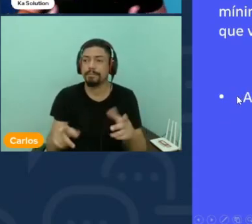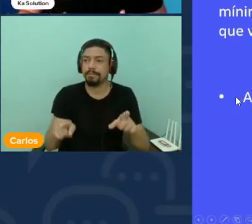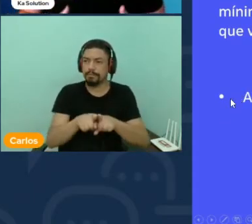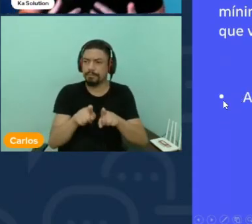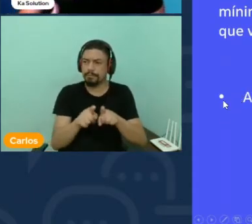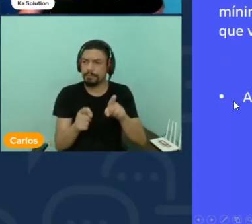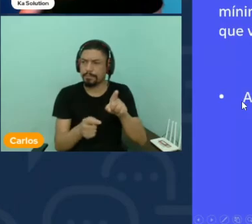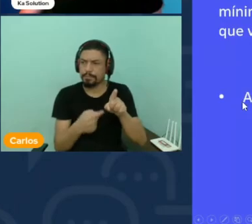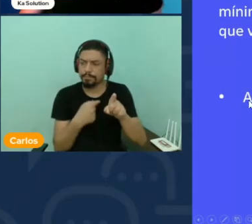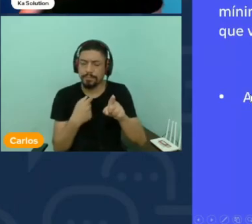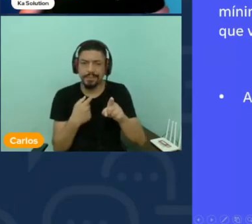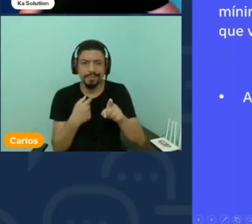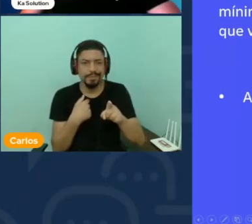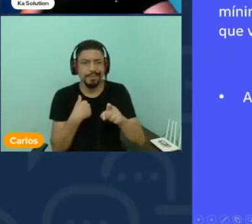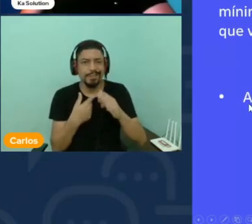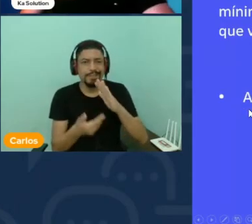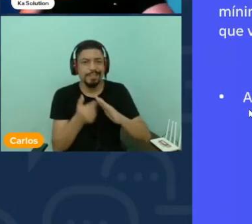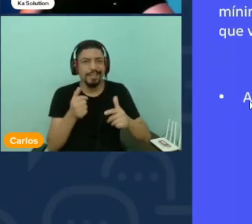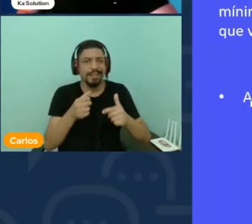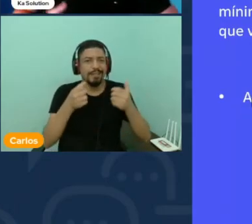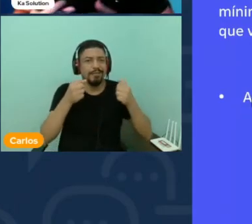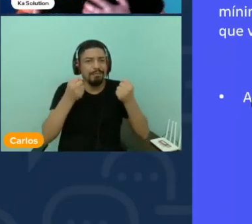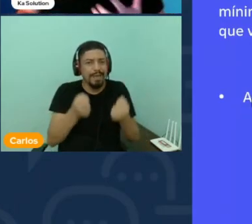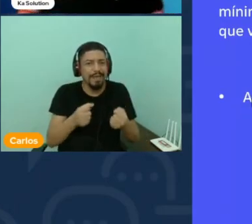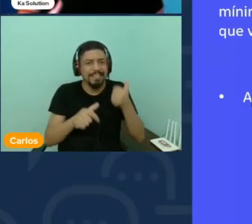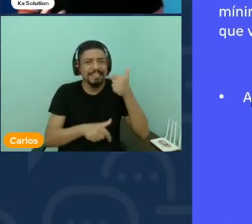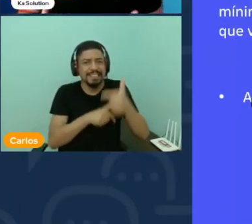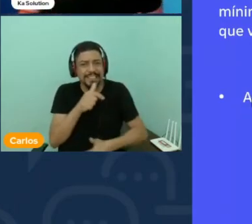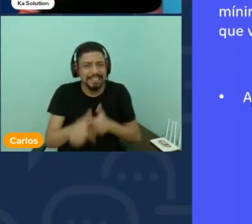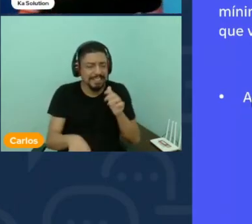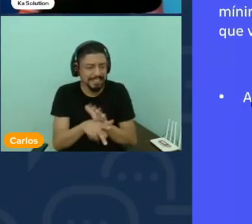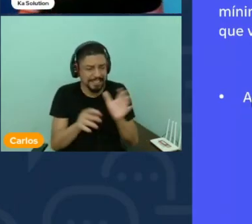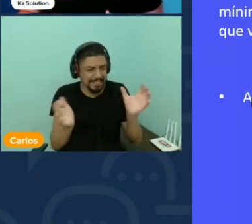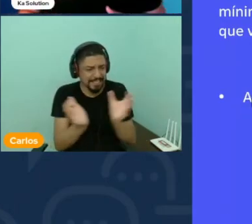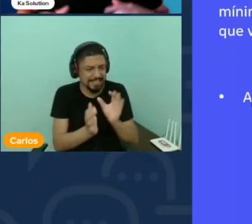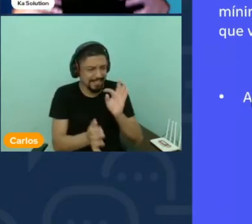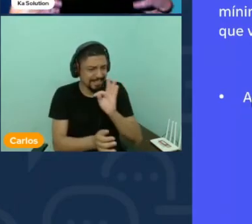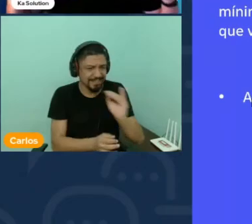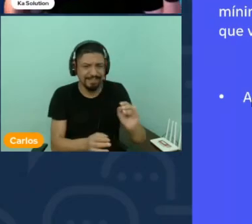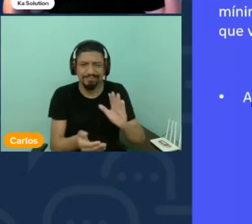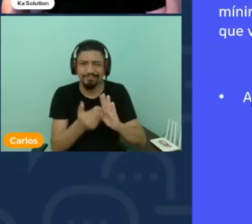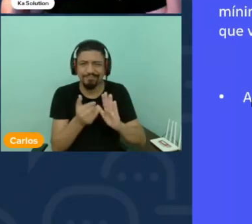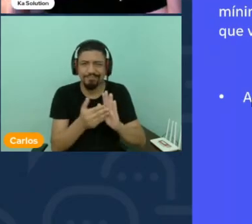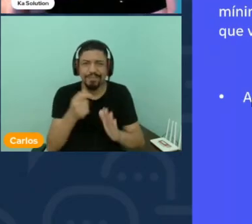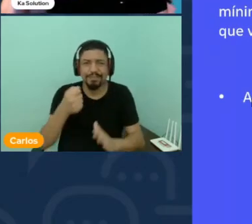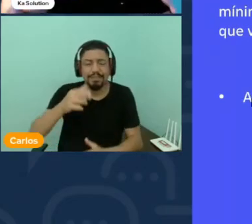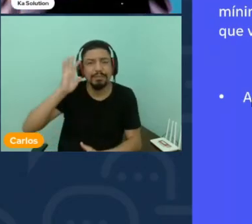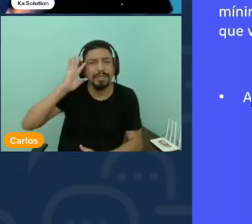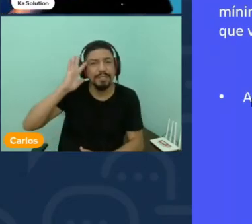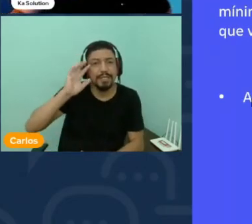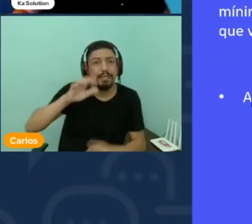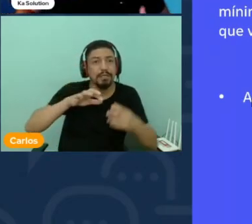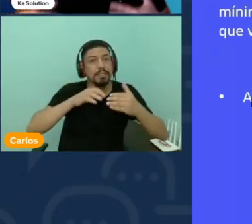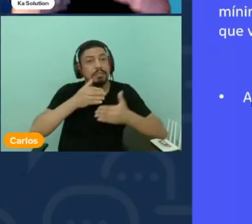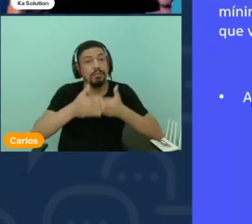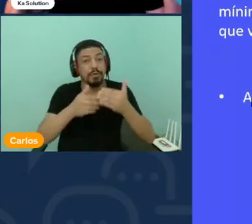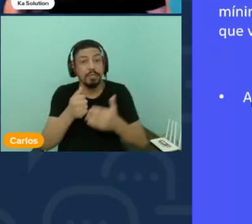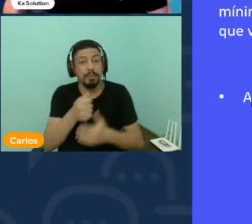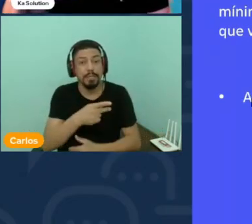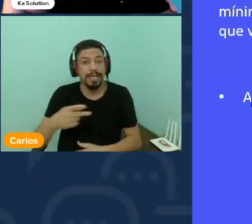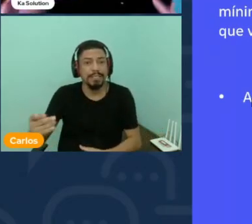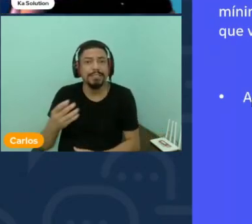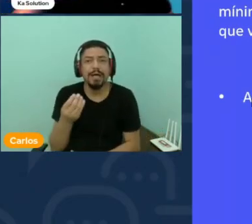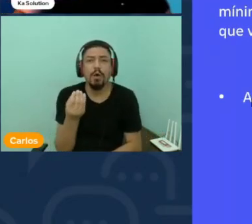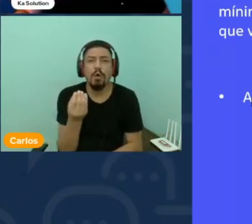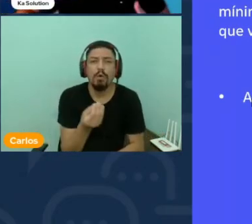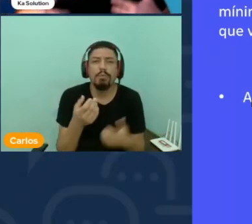tirando, né, essa carga operacional em cima da minha equipe de TI. Ela tem que pensar no desenvolvimento da minha aplicação, em